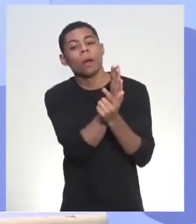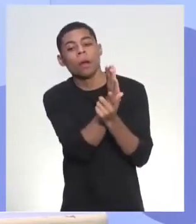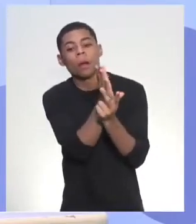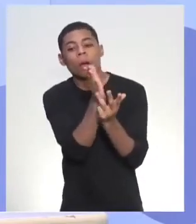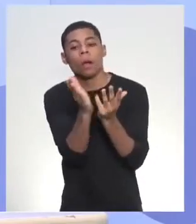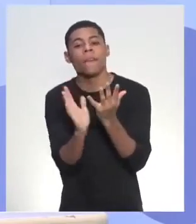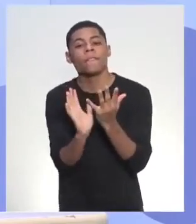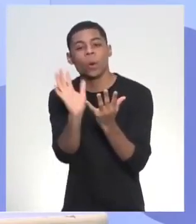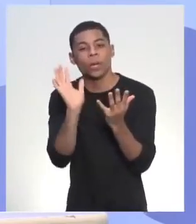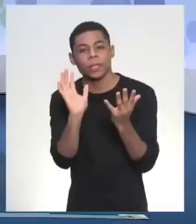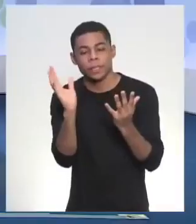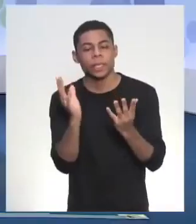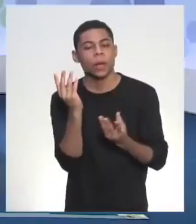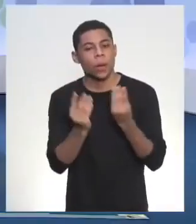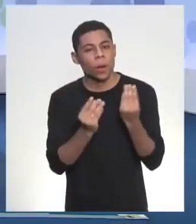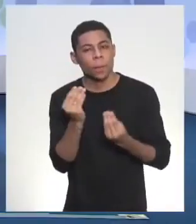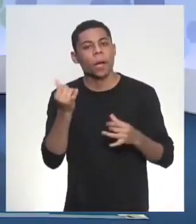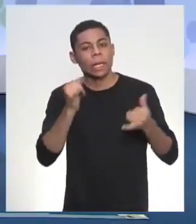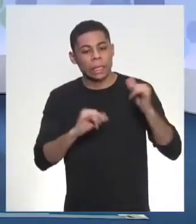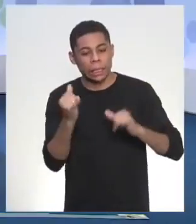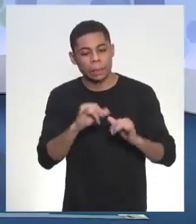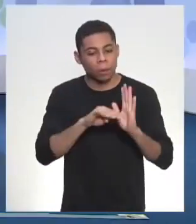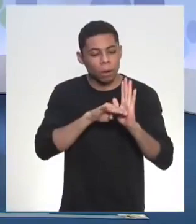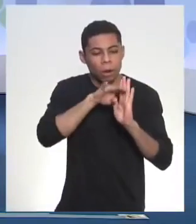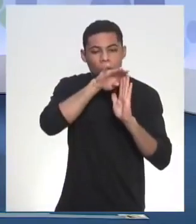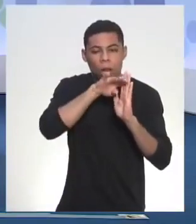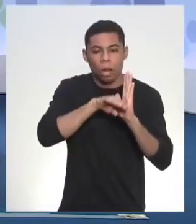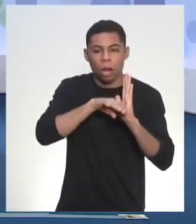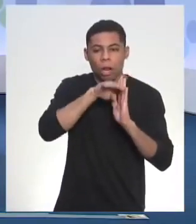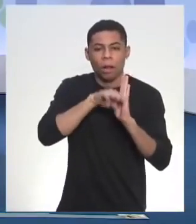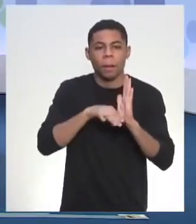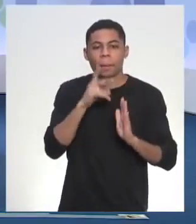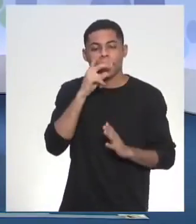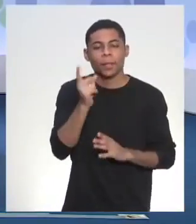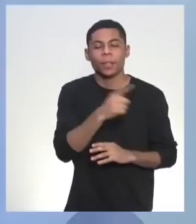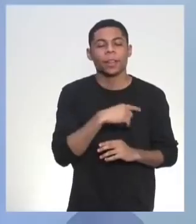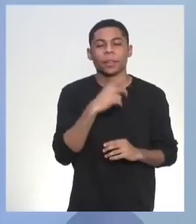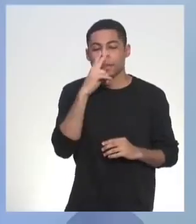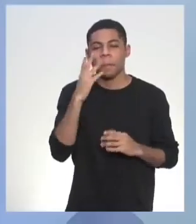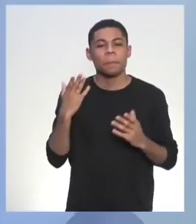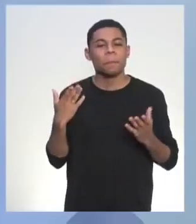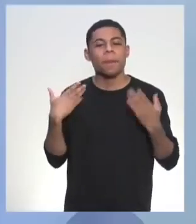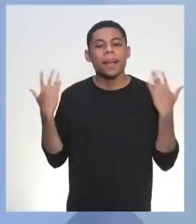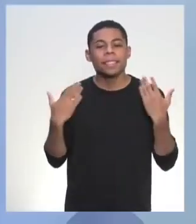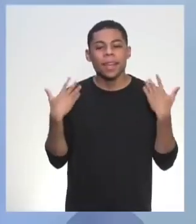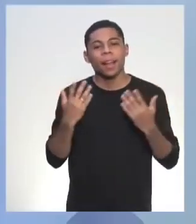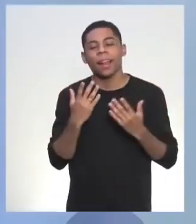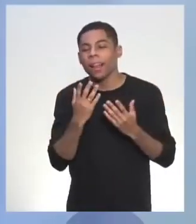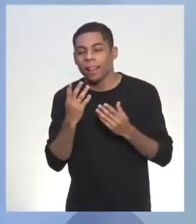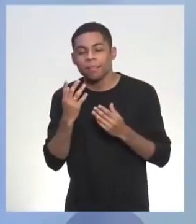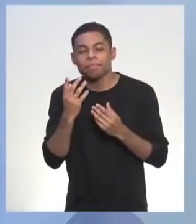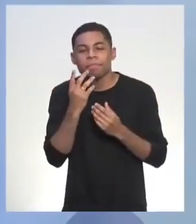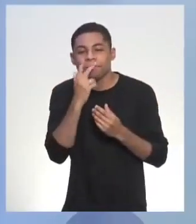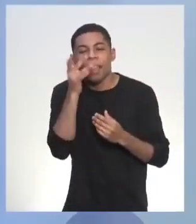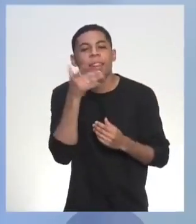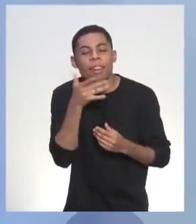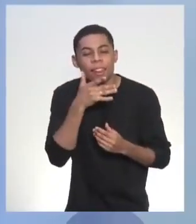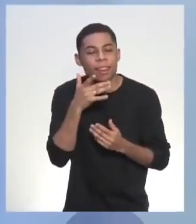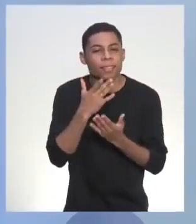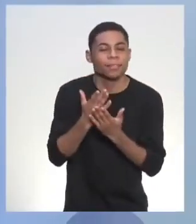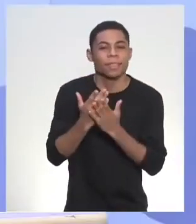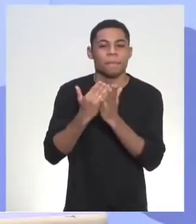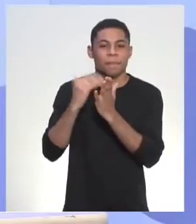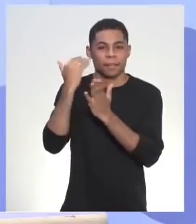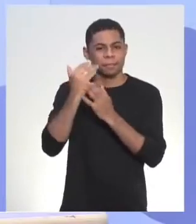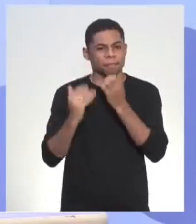Fatores que influenciam. alteram o equilíbrio químico. A gente deu uma passeada aí em todos os assuntos que a gente viu até Pelo agora. que já foi discutido, né? E foi muito